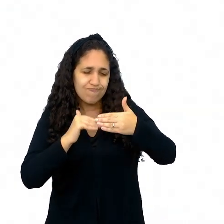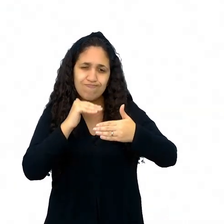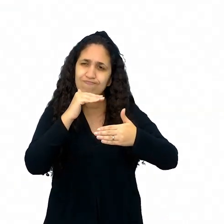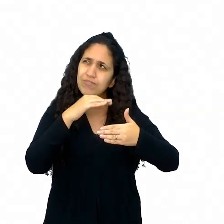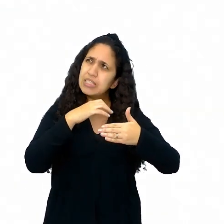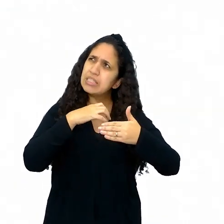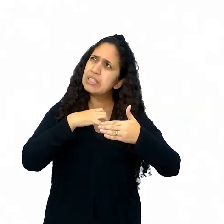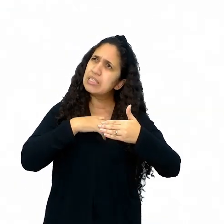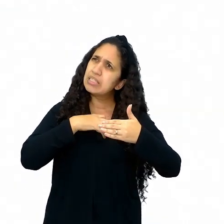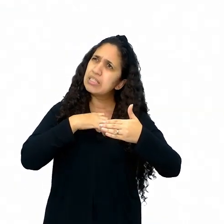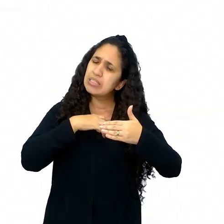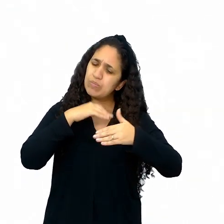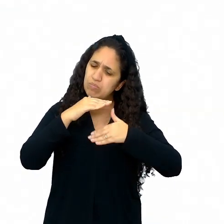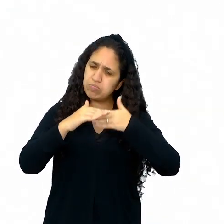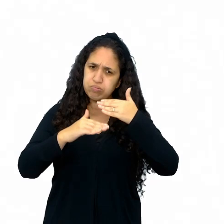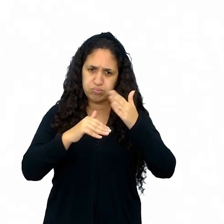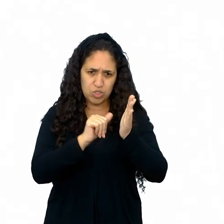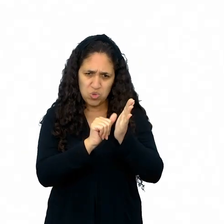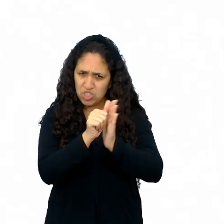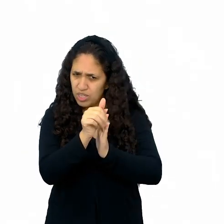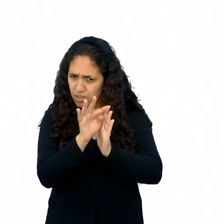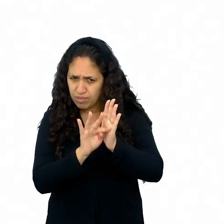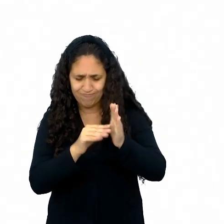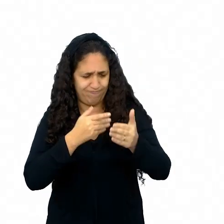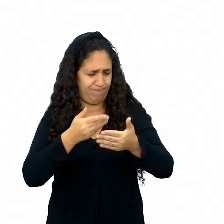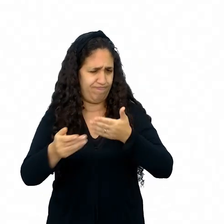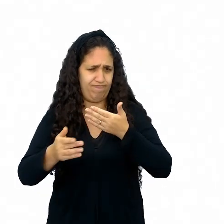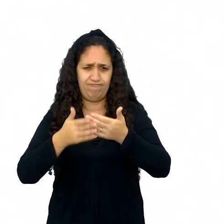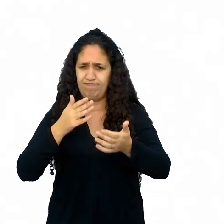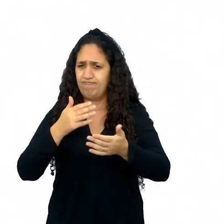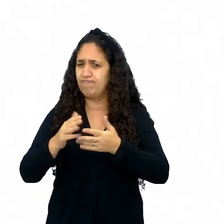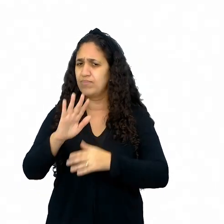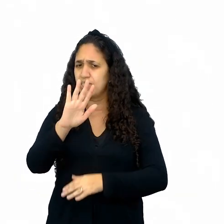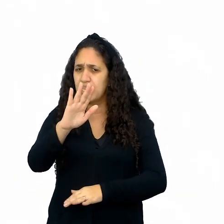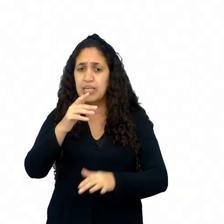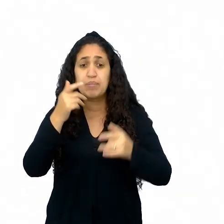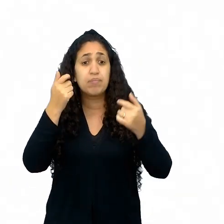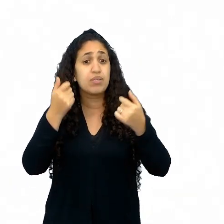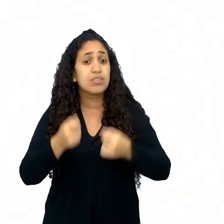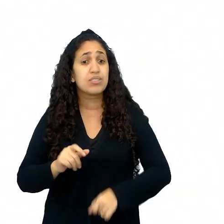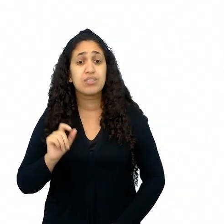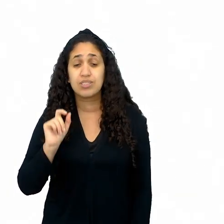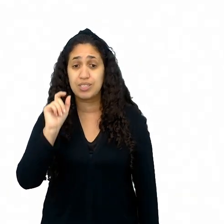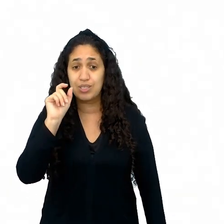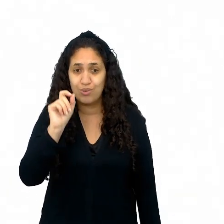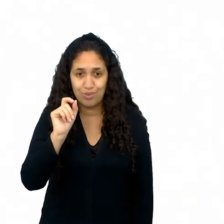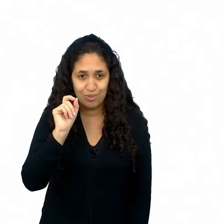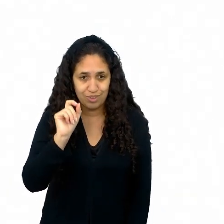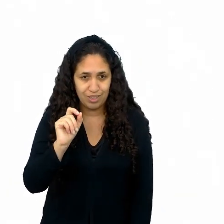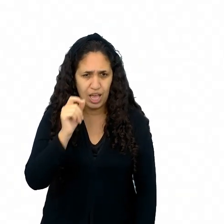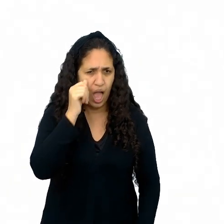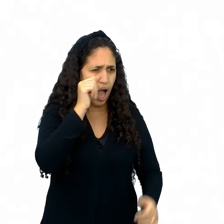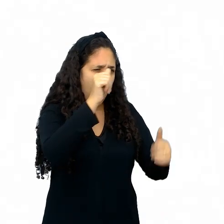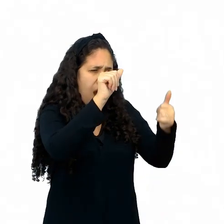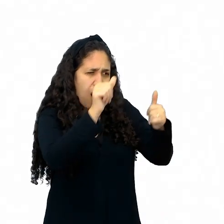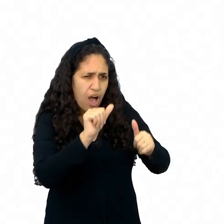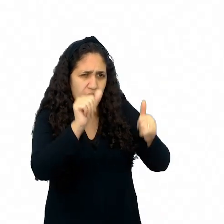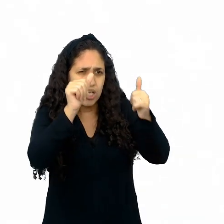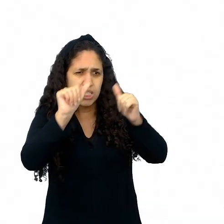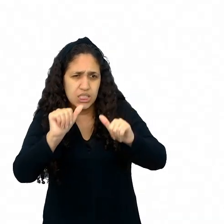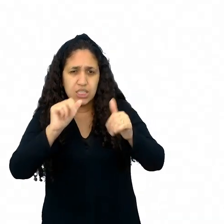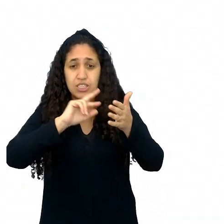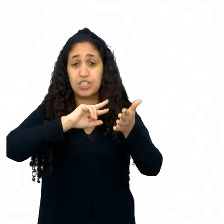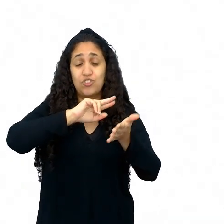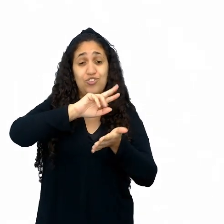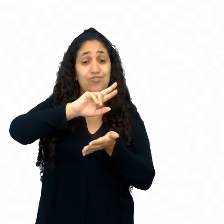texto, independente do gênero textual, ele requer diferentes análises, não é? Ele